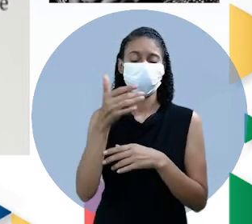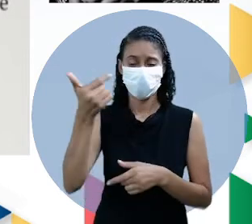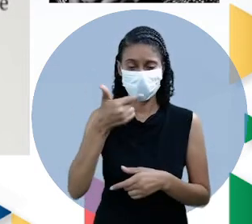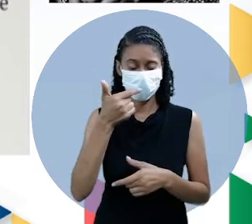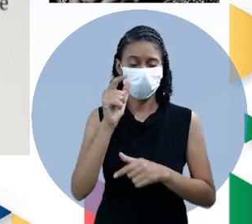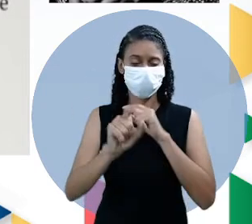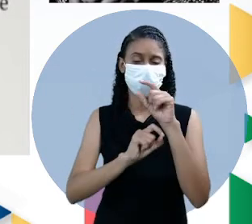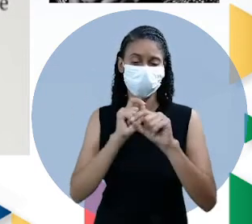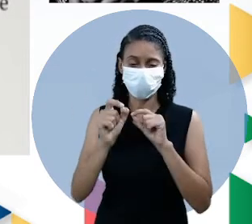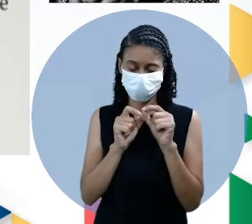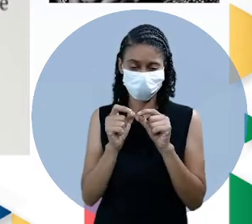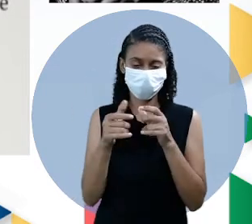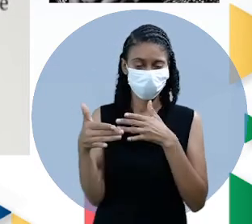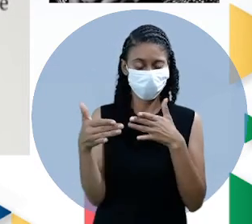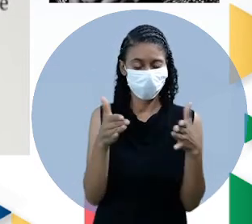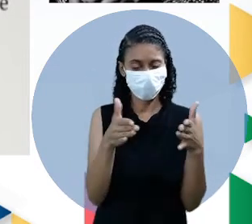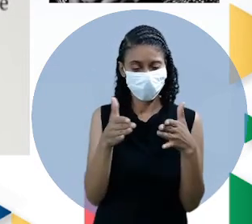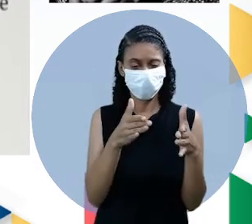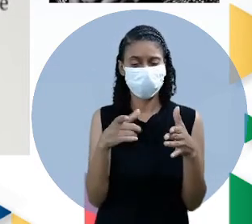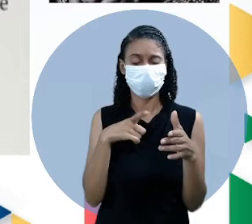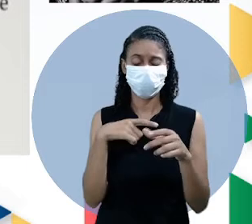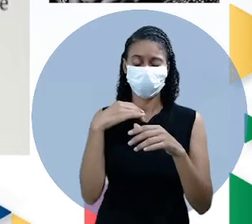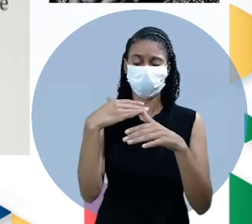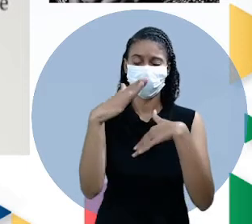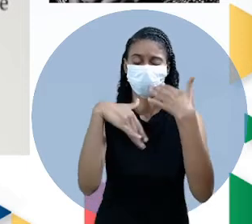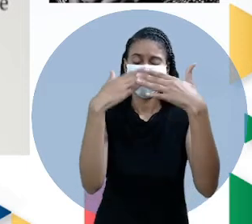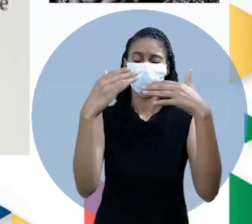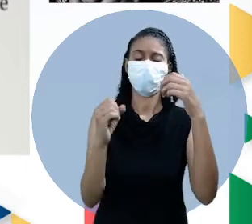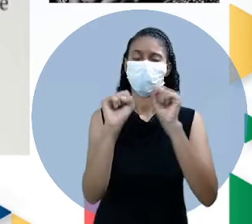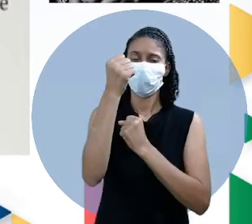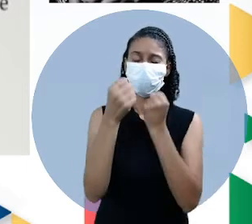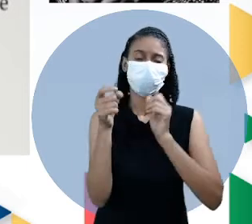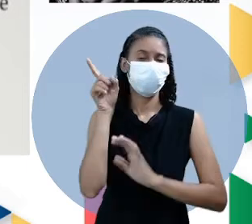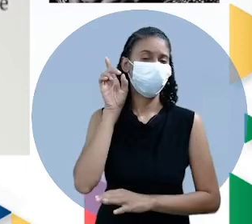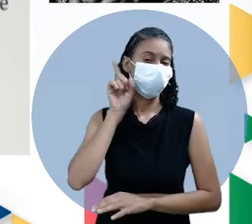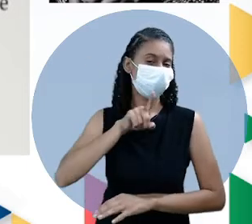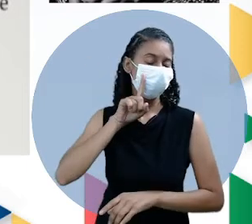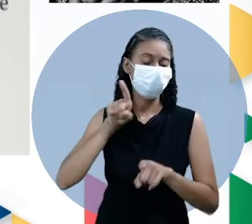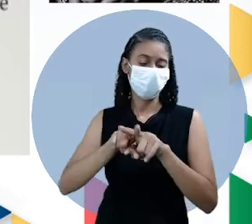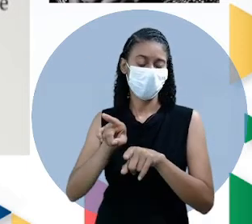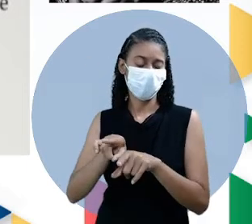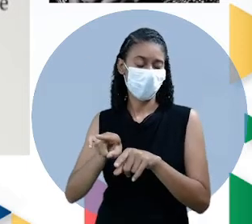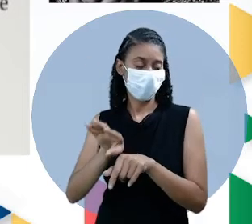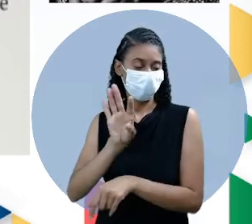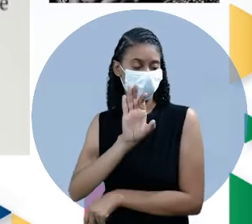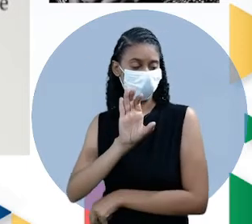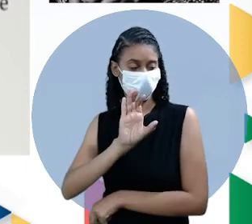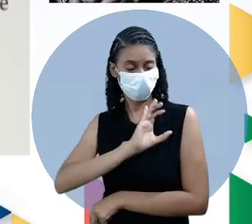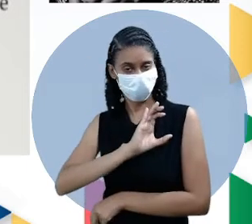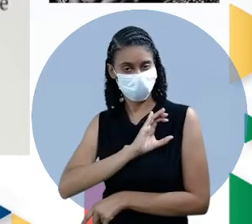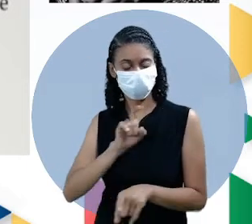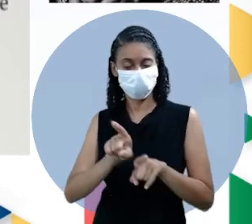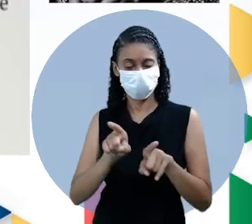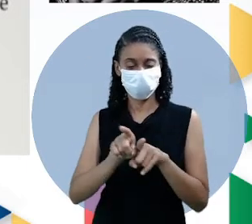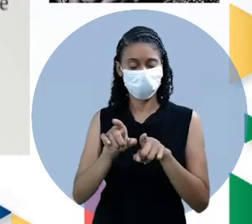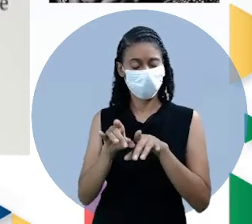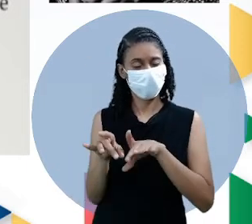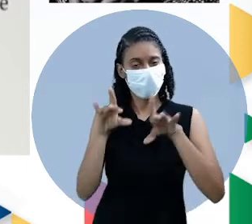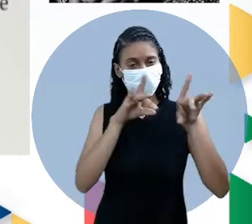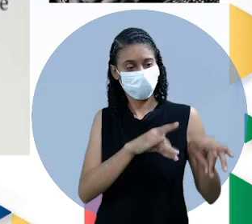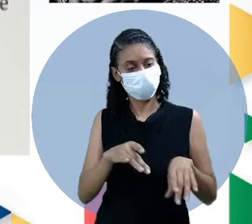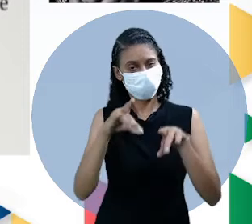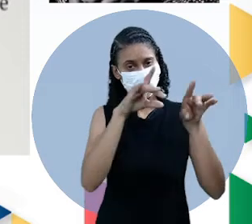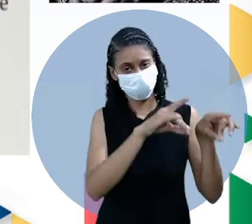se iniciar com o desenvolvimento industrial dos Estados Unidos, do Canadá e da Austrália, né, países nos quais se expandiu